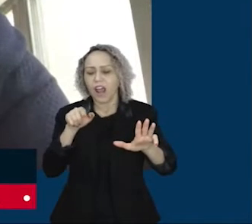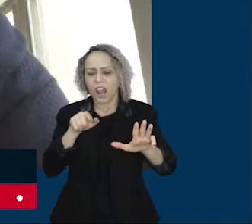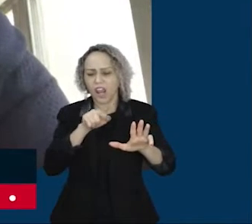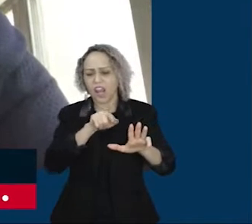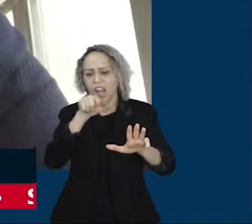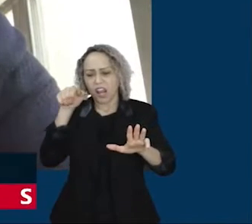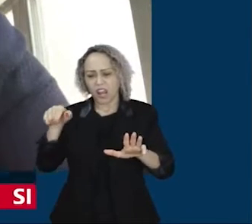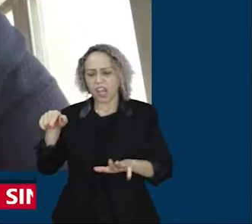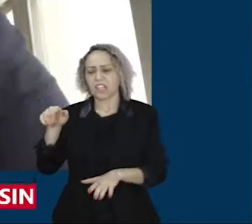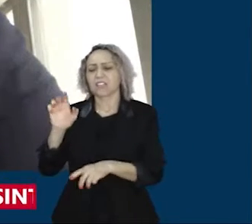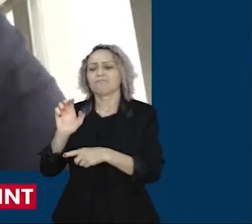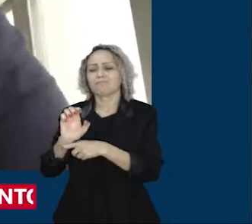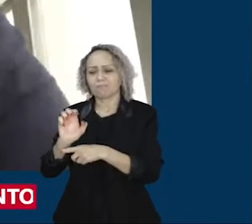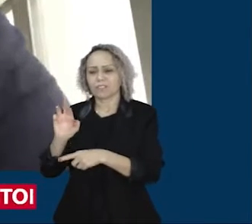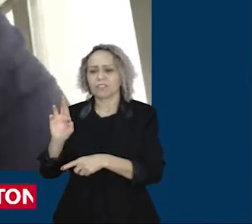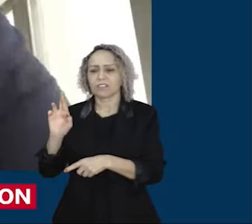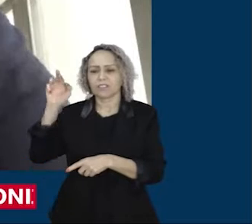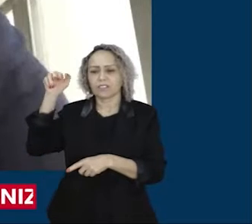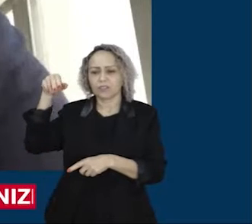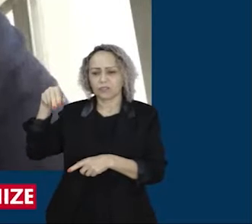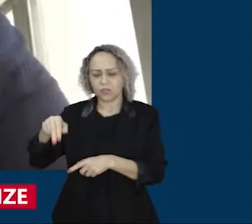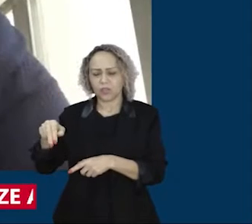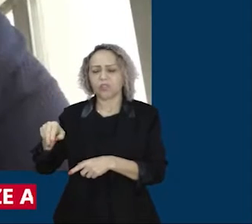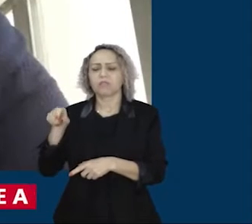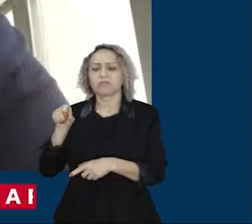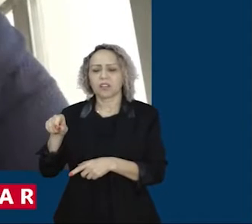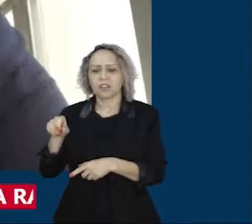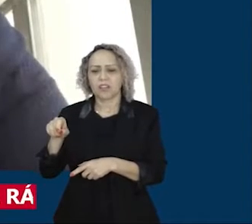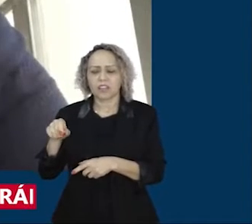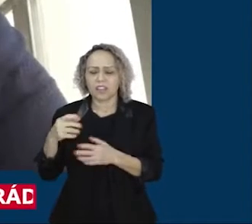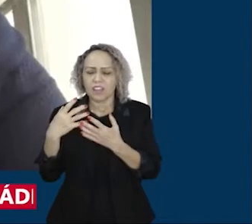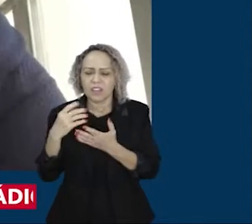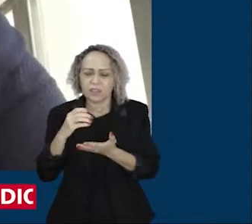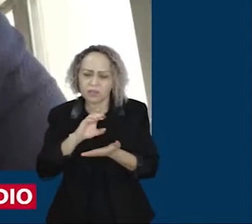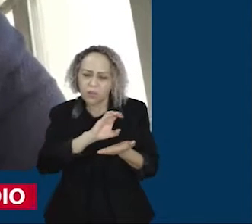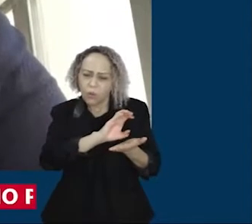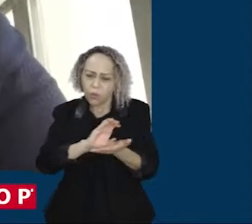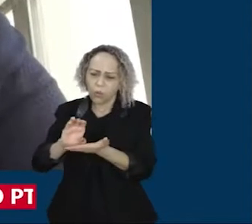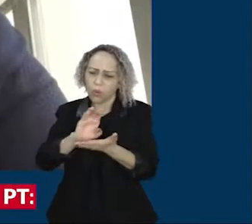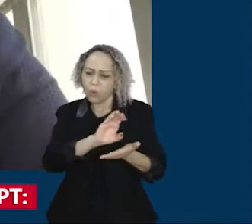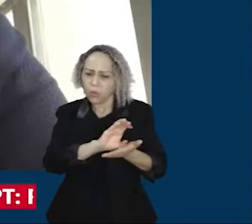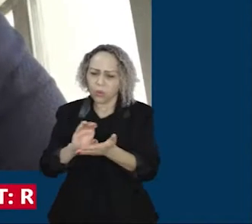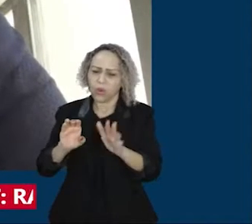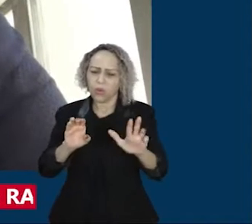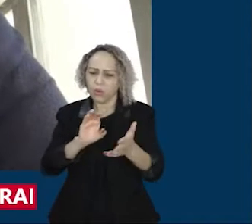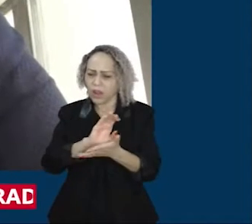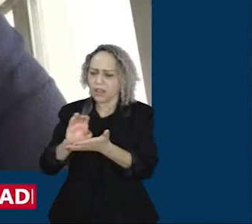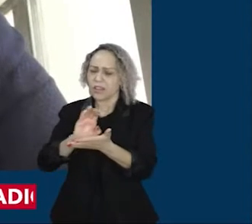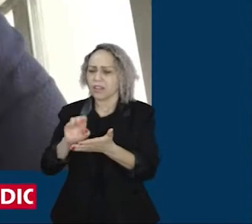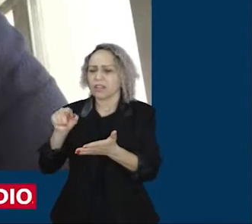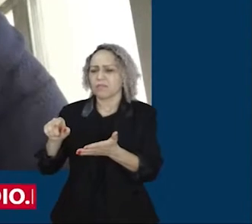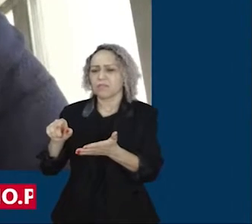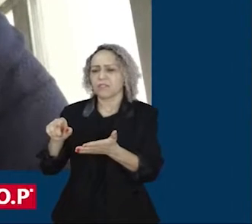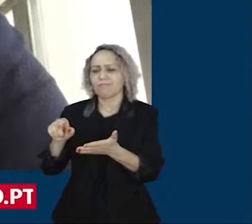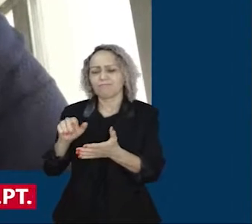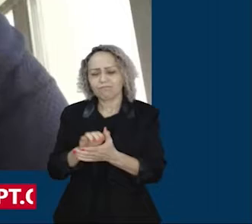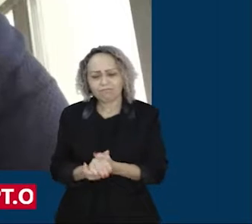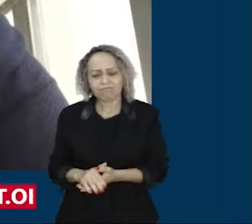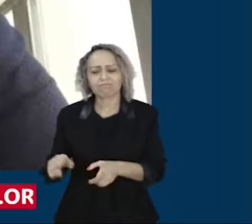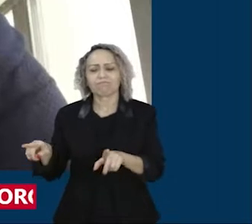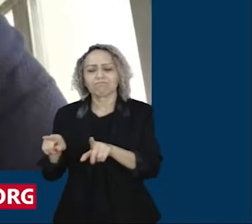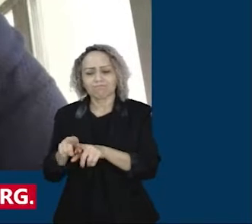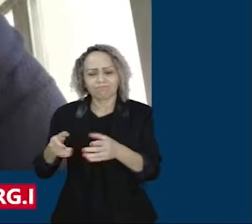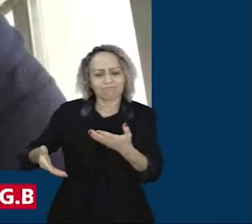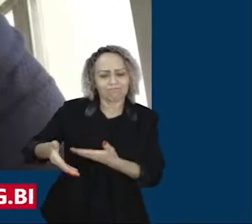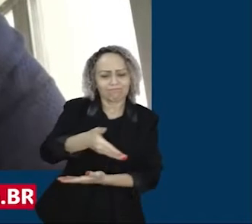de Lula no Estado. O Rio Grande do Norte recebeu muito investimento, o Rio Grande do Norte se beneficiou muito dos governos do PT, o